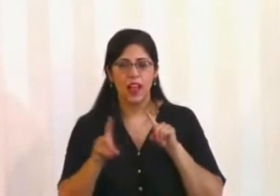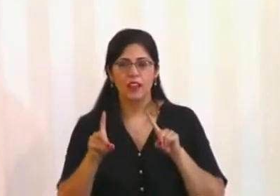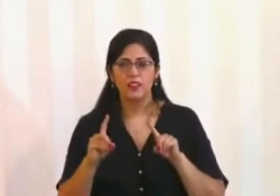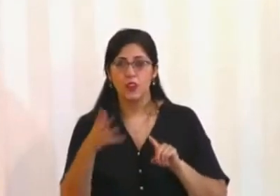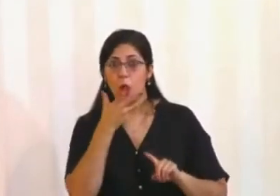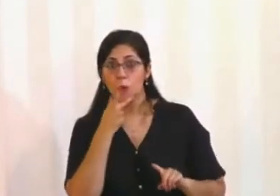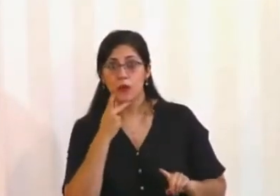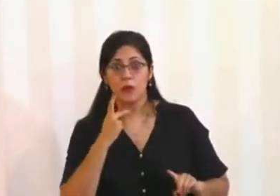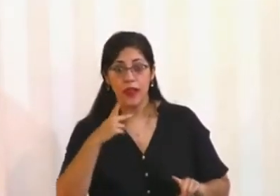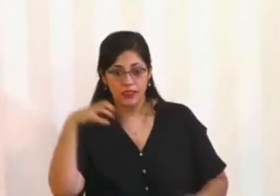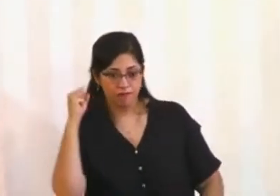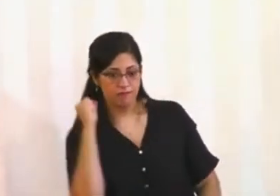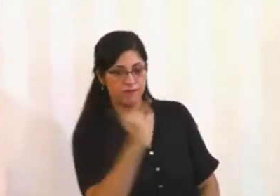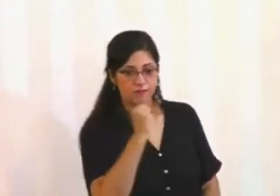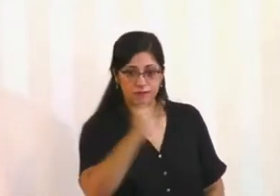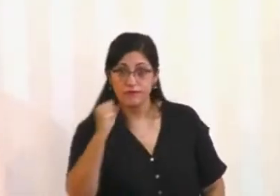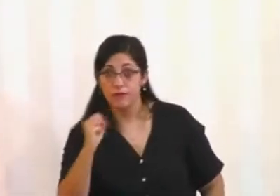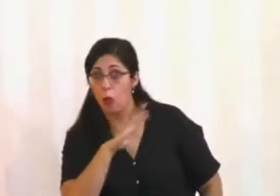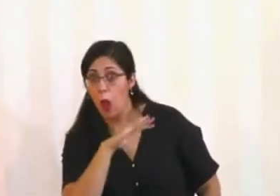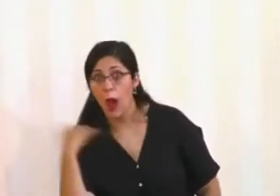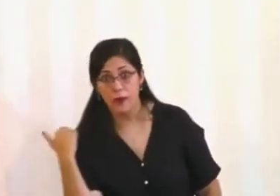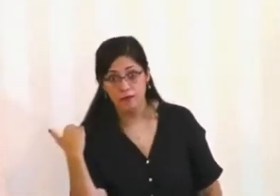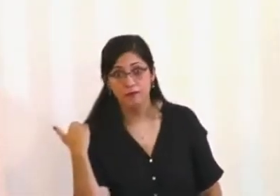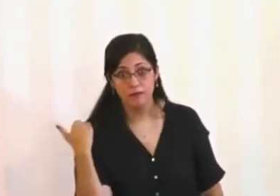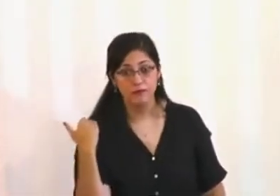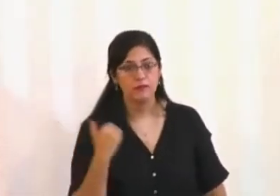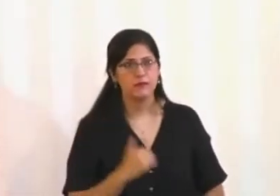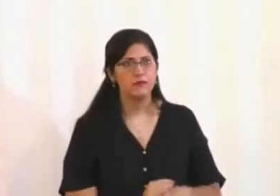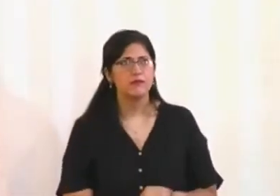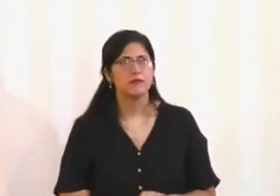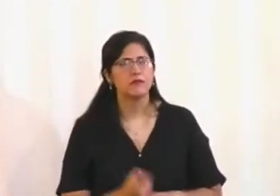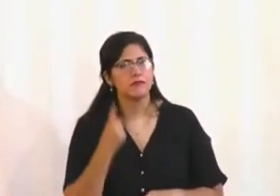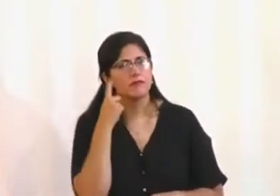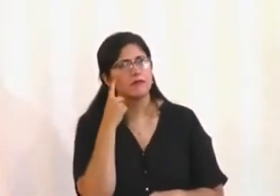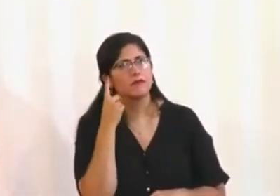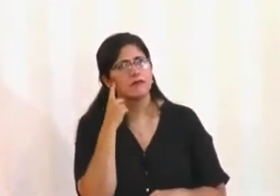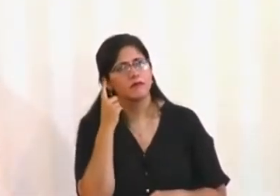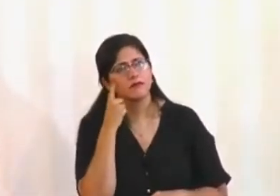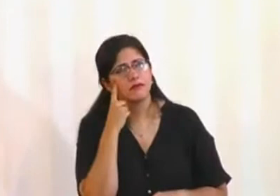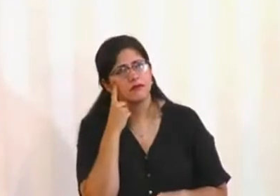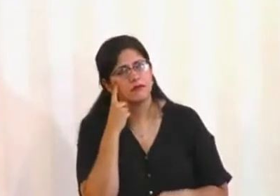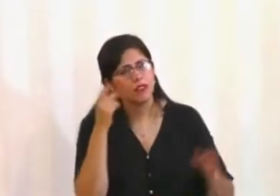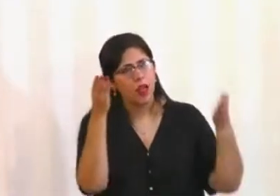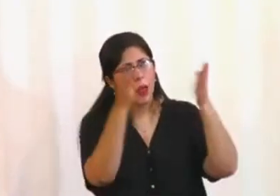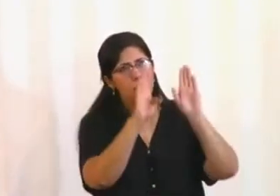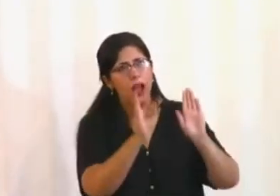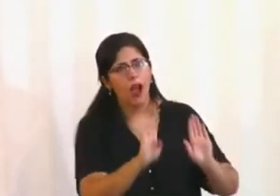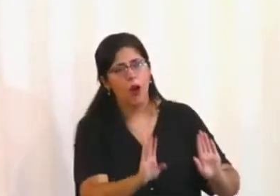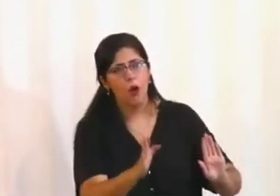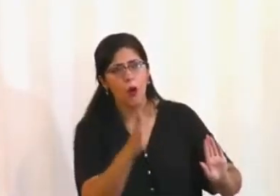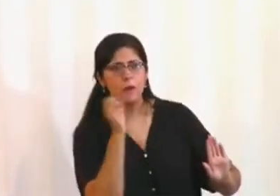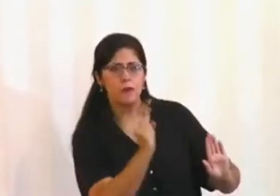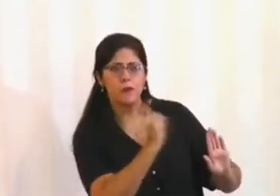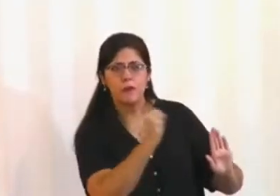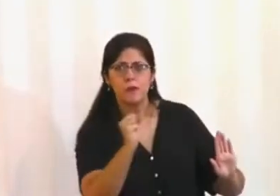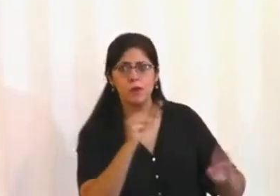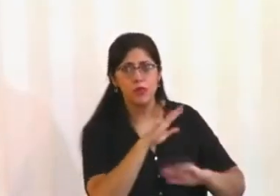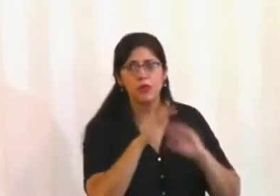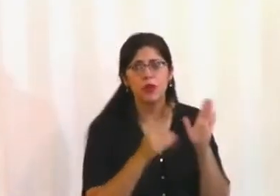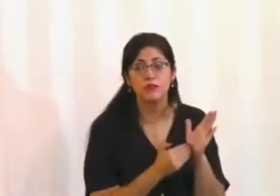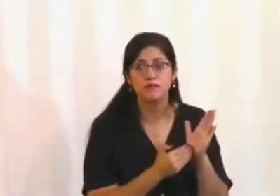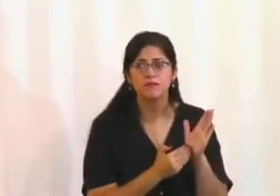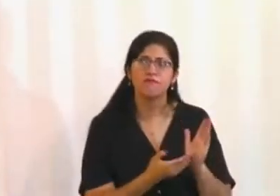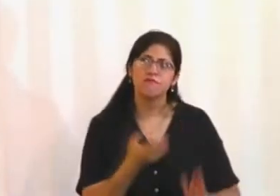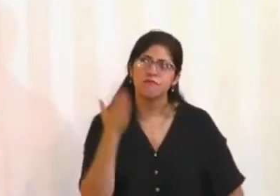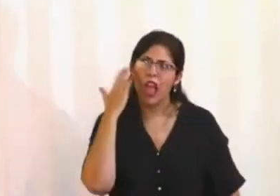foram mortos à espada, você não diria assim, olha Senhor, não é que eu vou agora me gabar disso, mas eu tenho provas cabais de que o Senhor